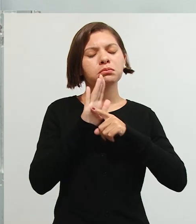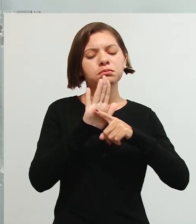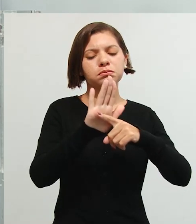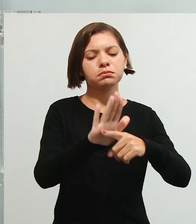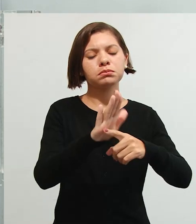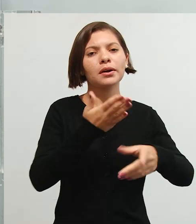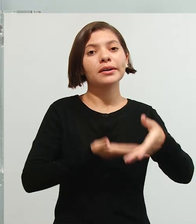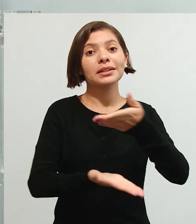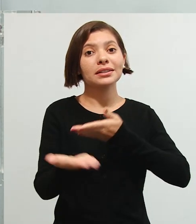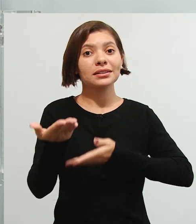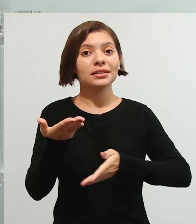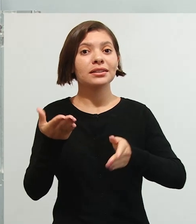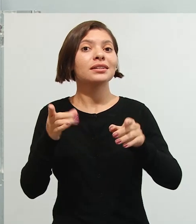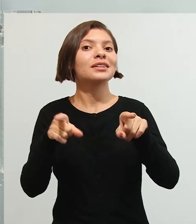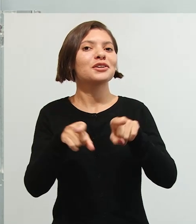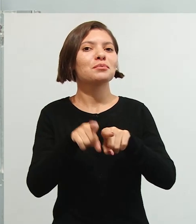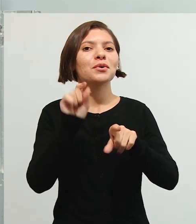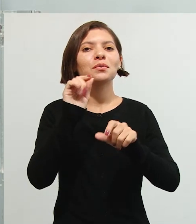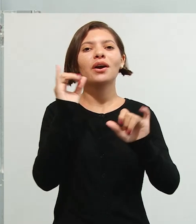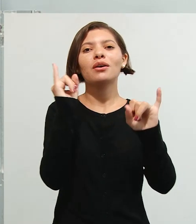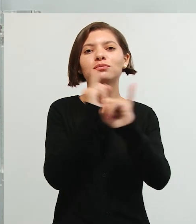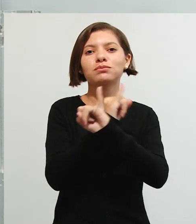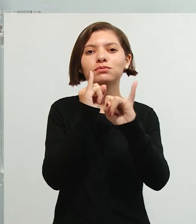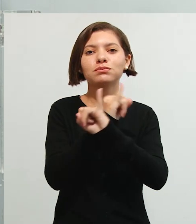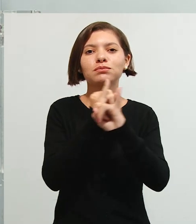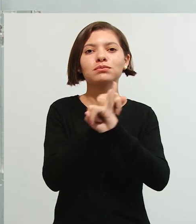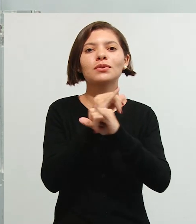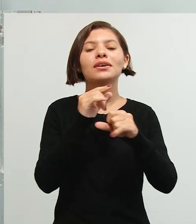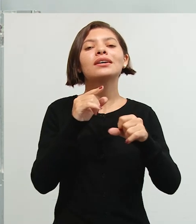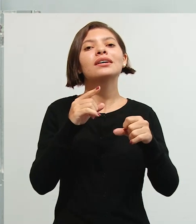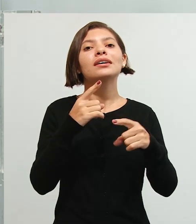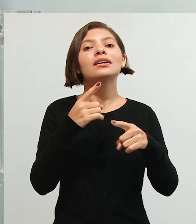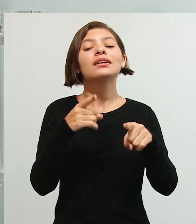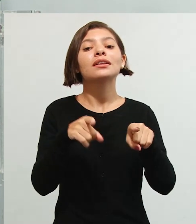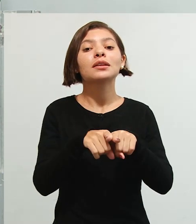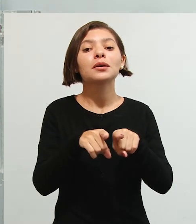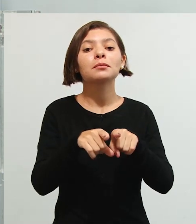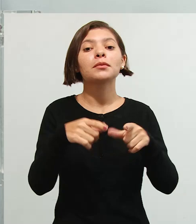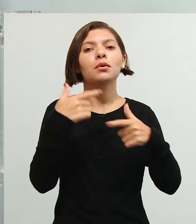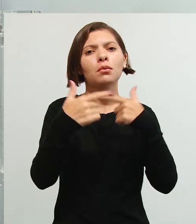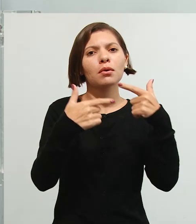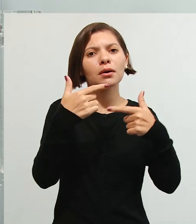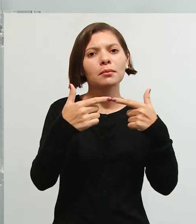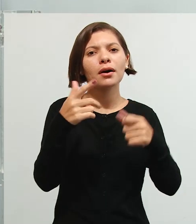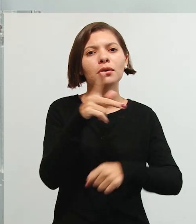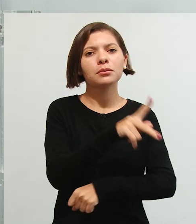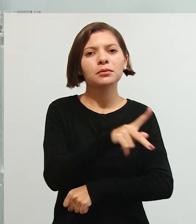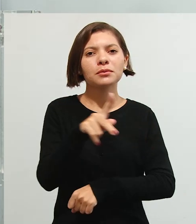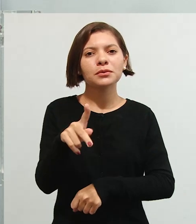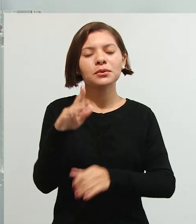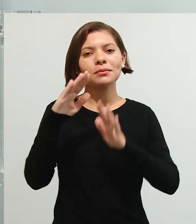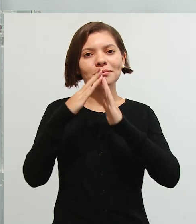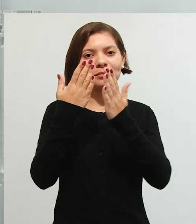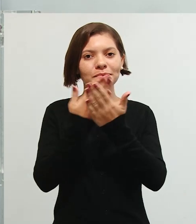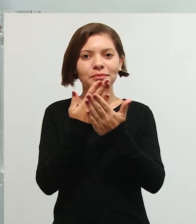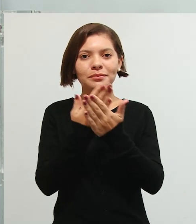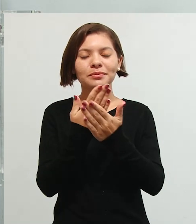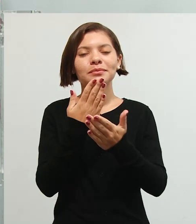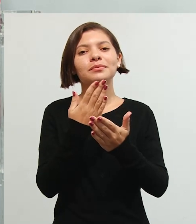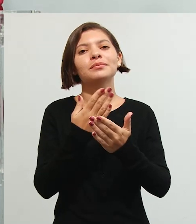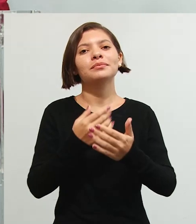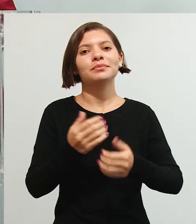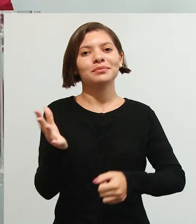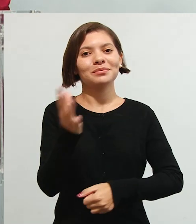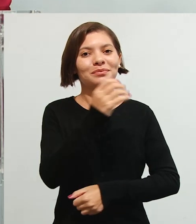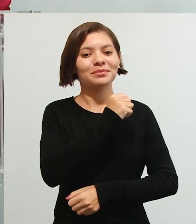contribui para as interações e para a atuação do professor e da escola de crianças. Então, vamos